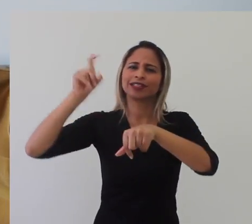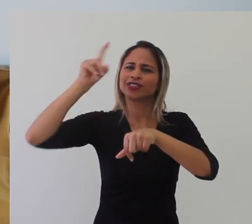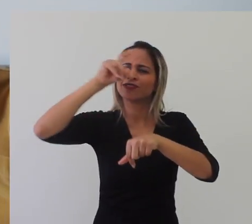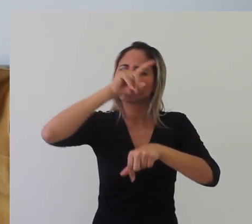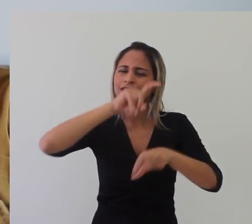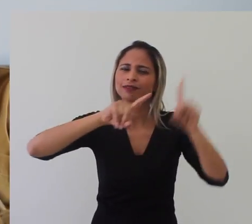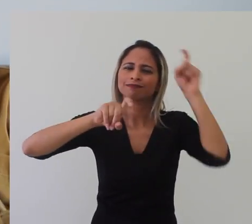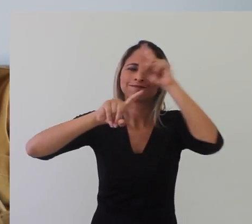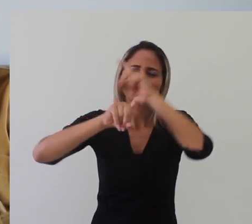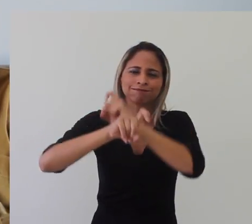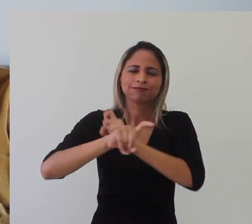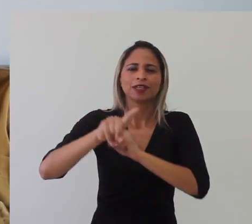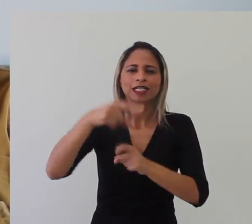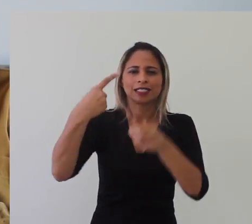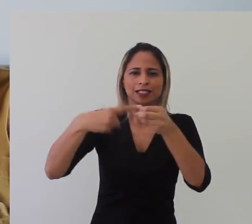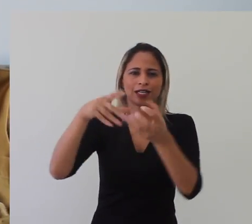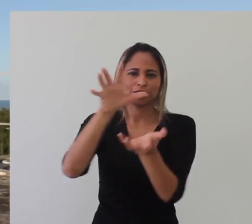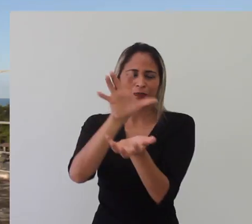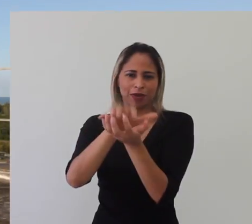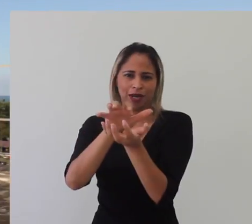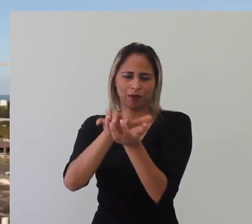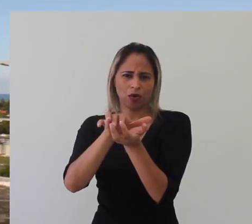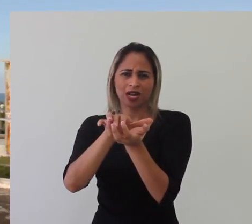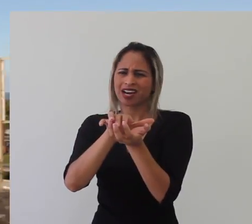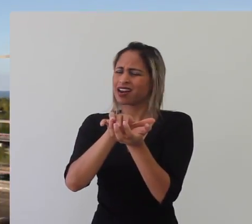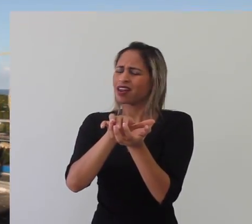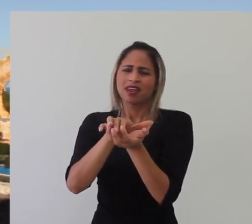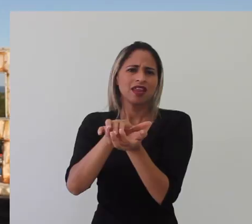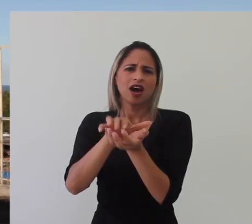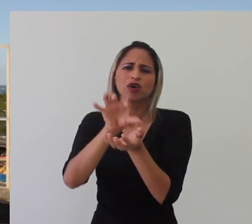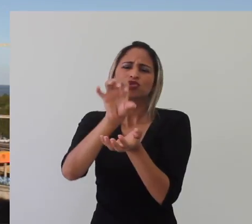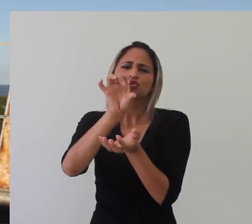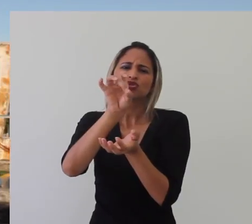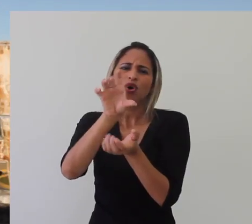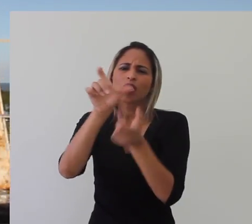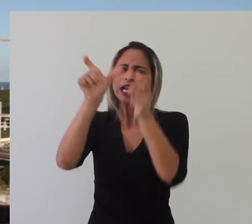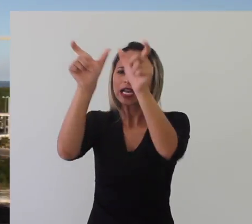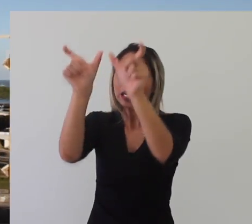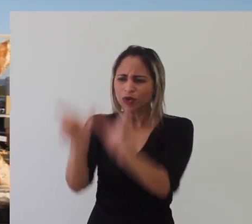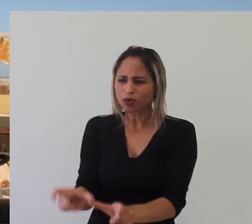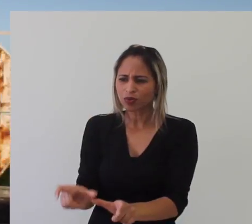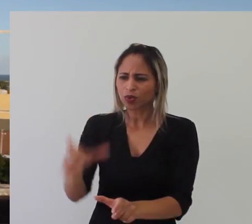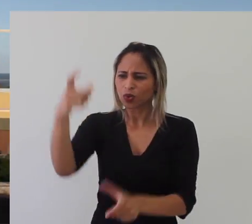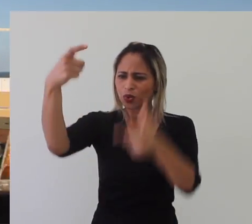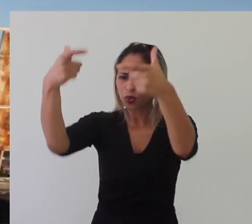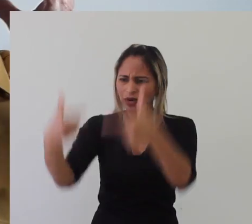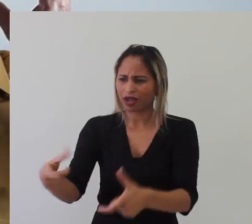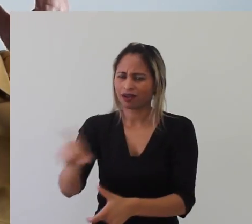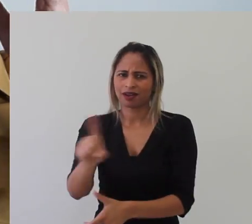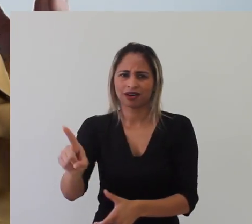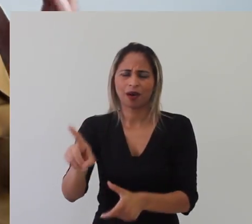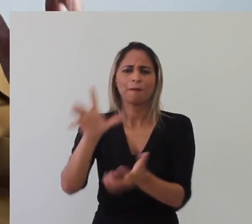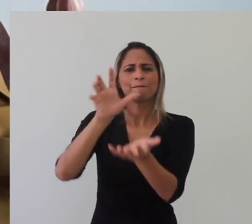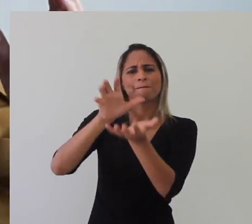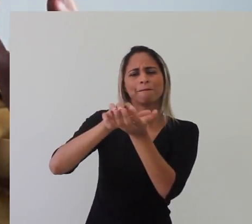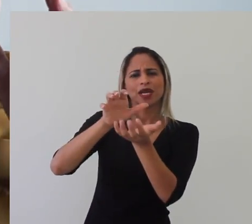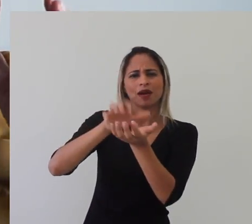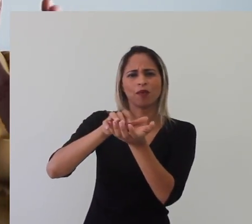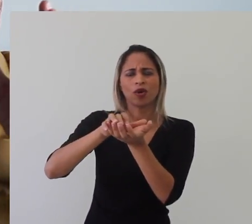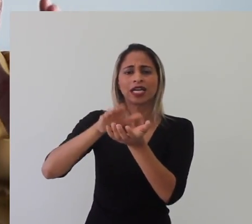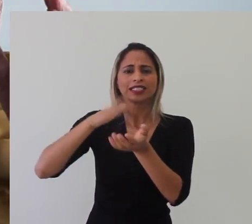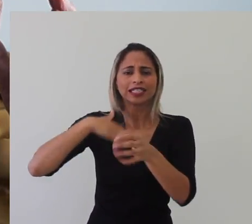trágico aqui para Pernambuco. Não é só aquele complexo Tacaruna. Avalio